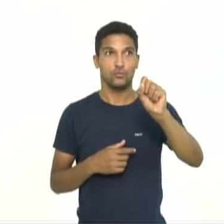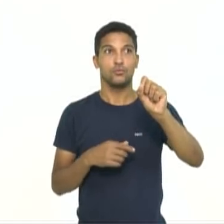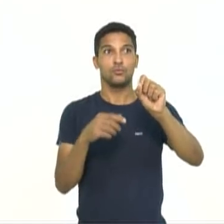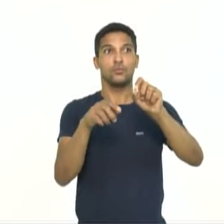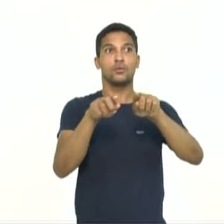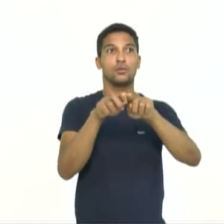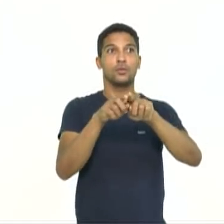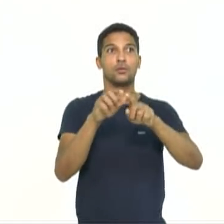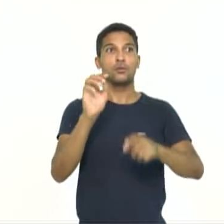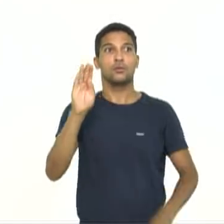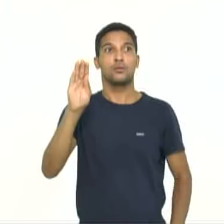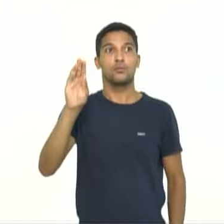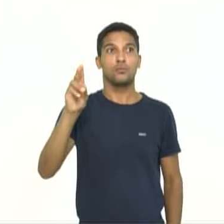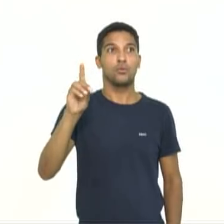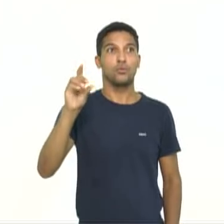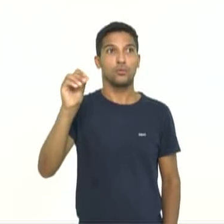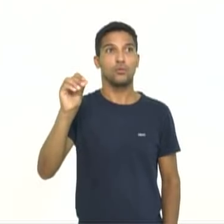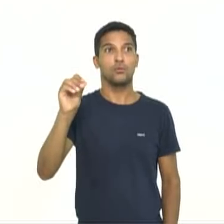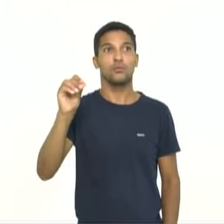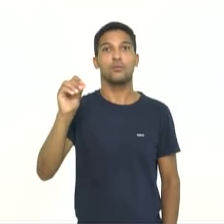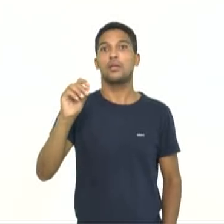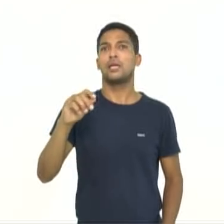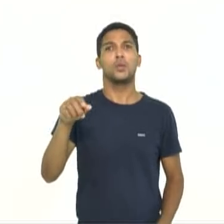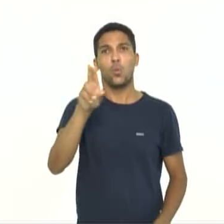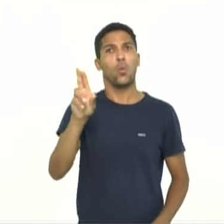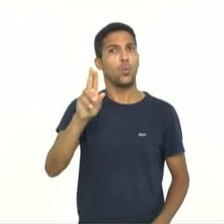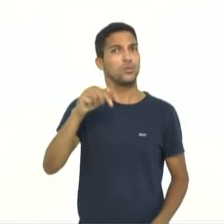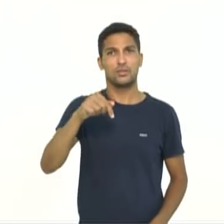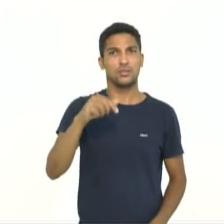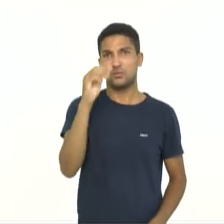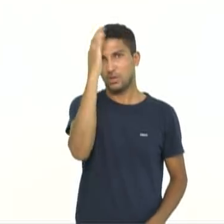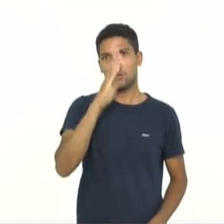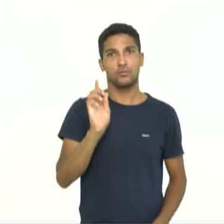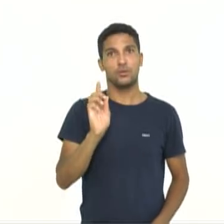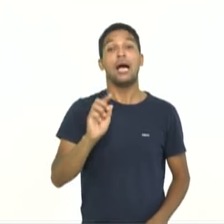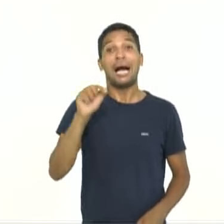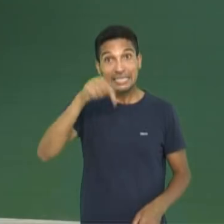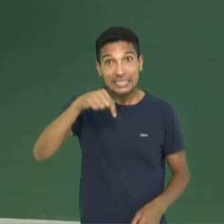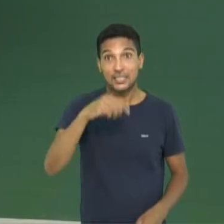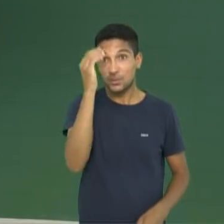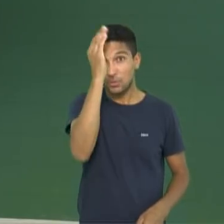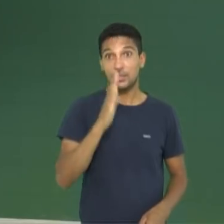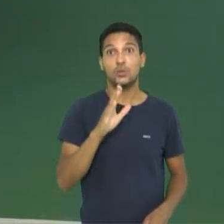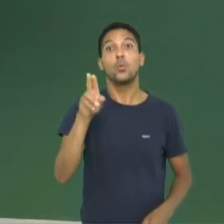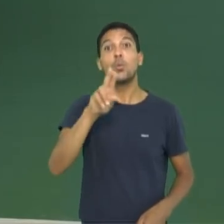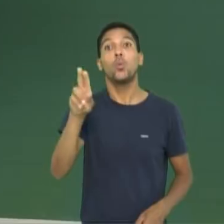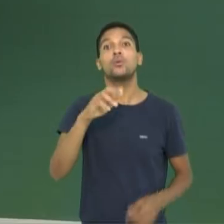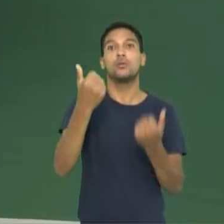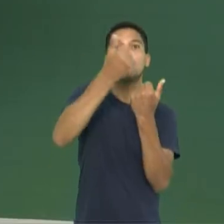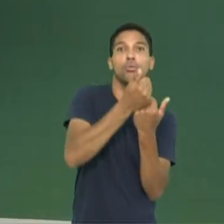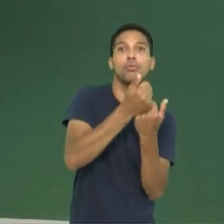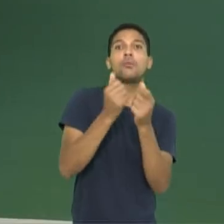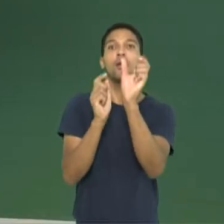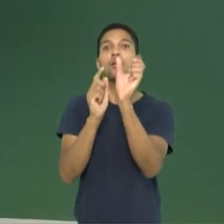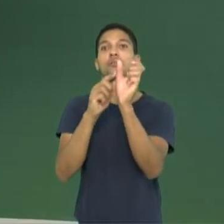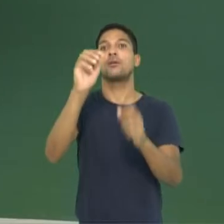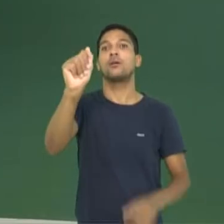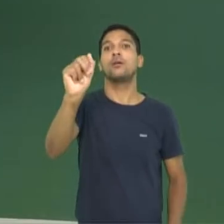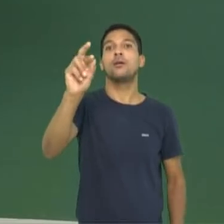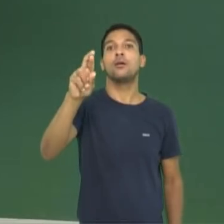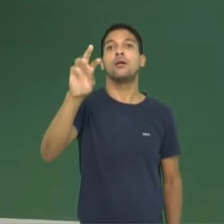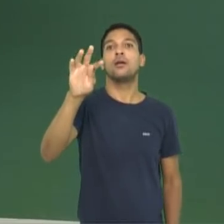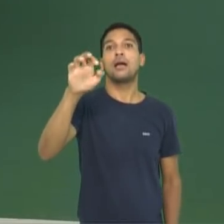para o ser humano, tá? Então o judô, né, que hoje até é um esporte olímpico, inicialmente ele foi uma pedagogia para